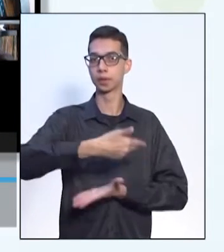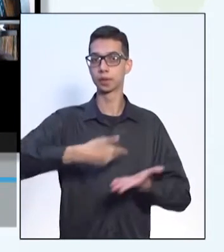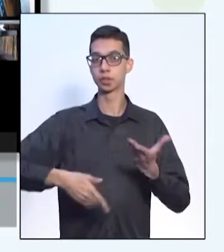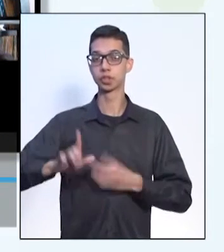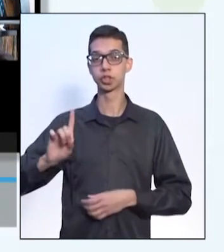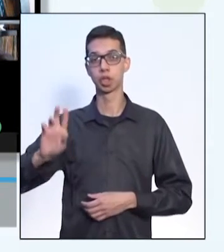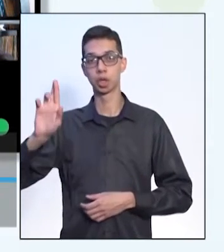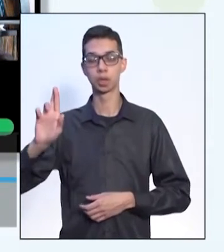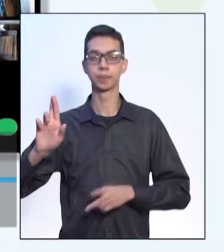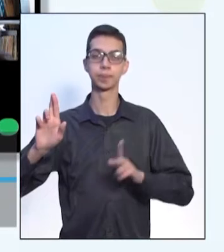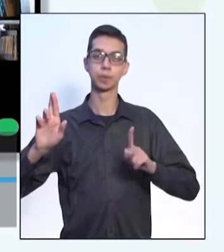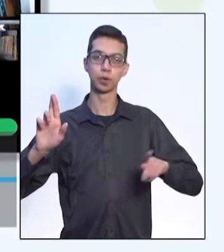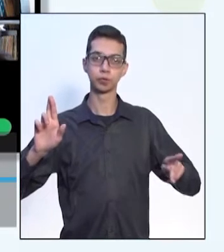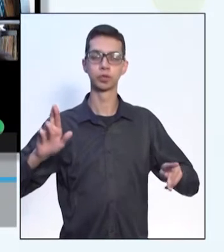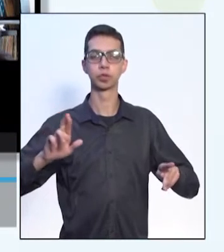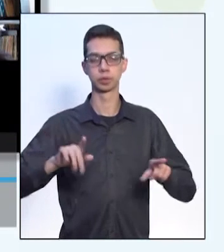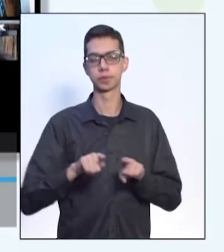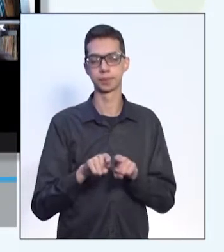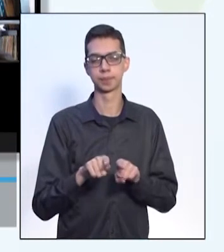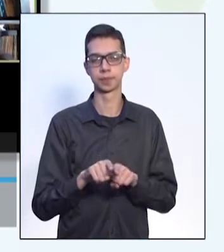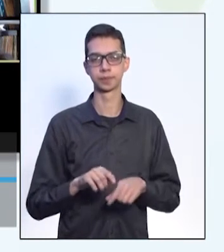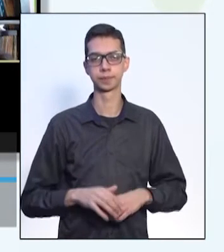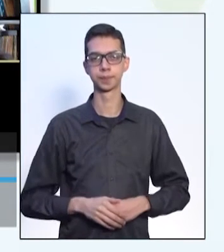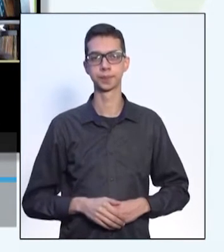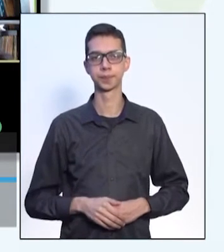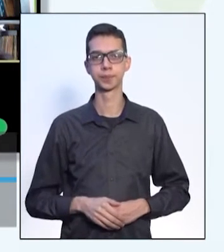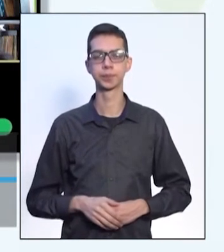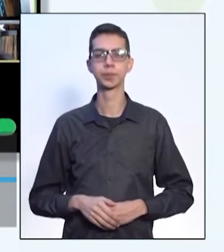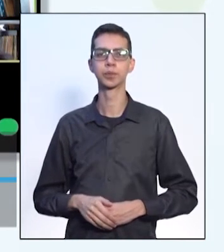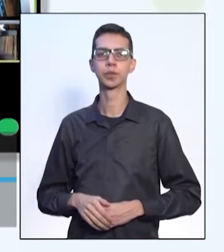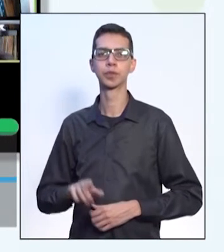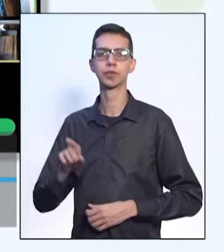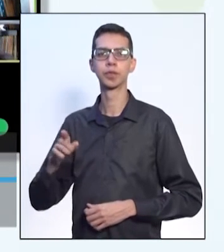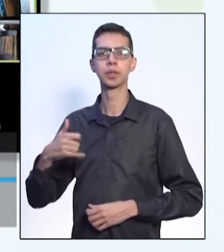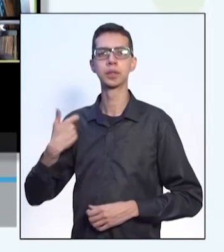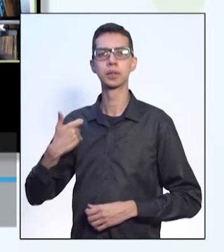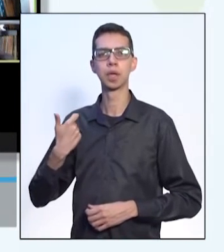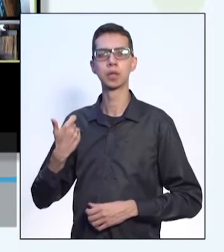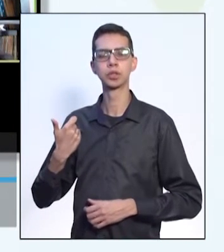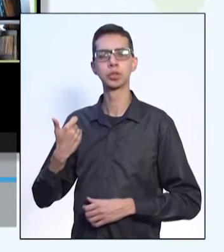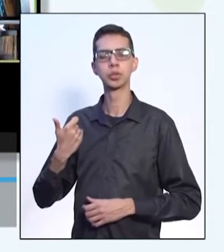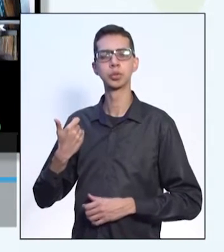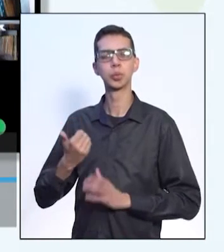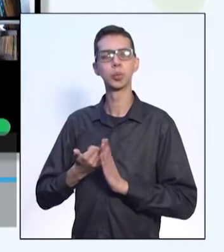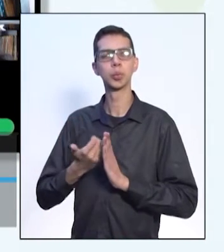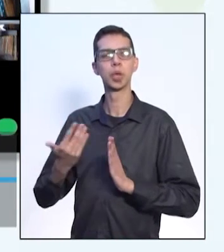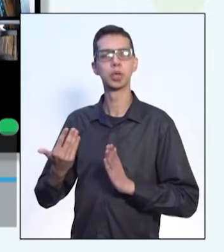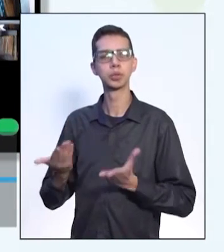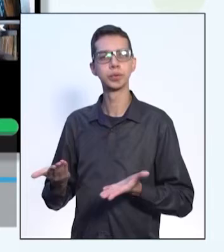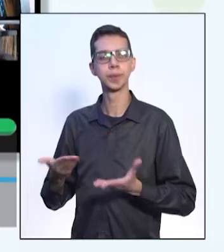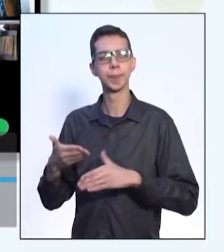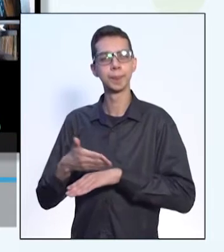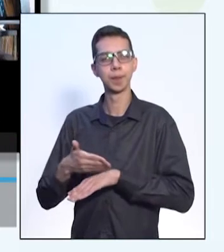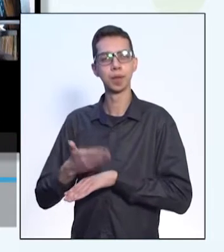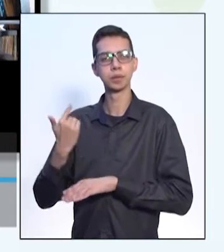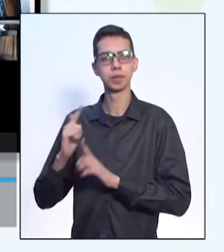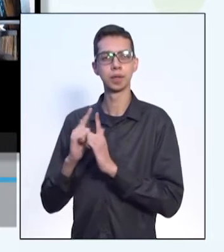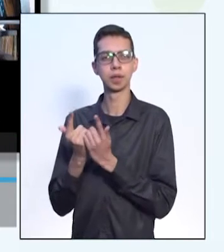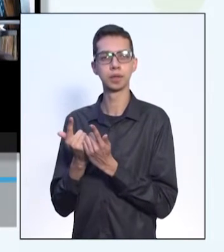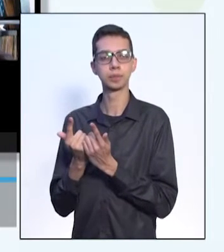colégio. E quantos anos você tinha quando você participou do Grêmio? Então eu participei várias